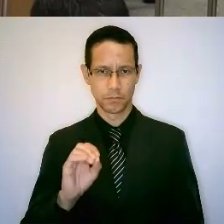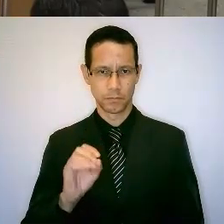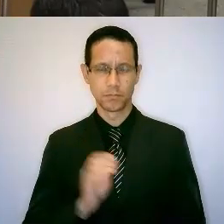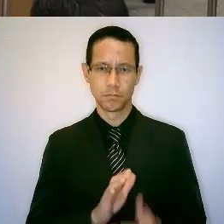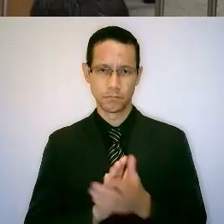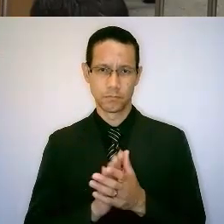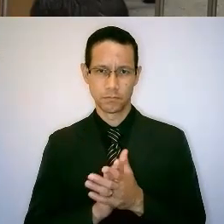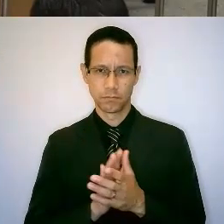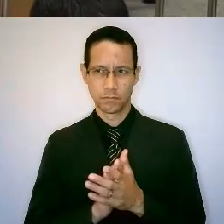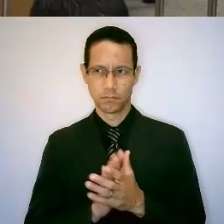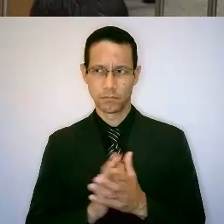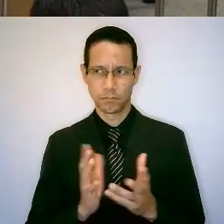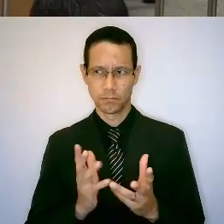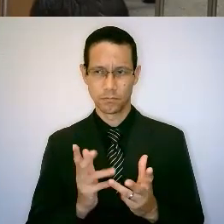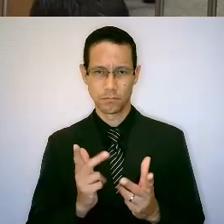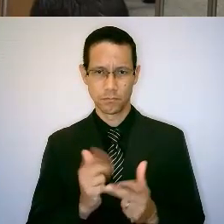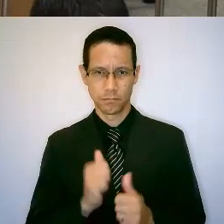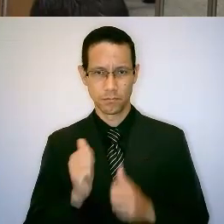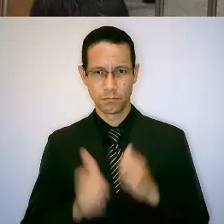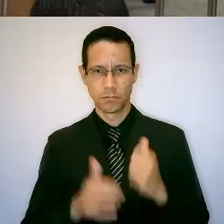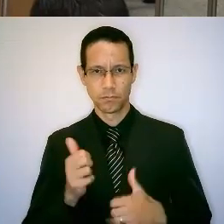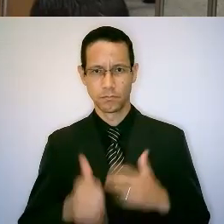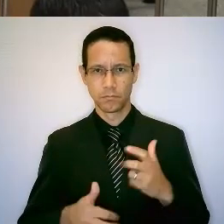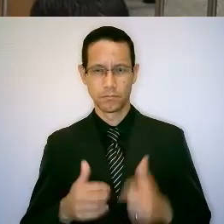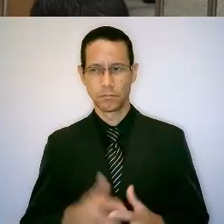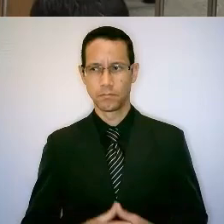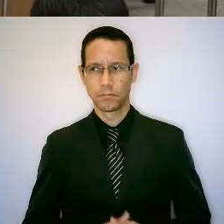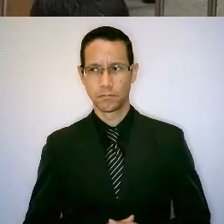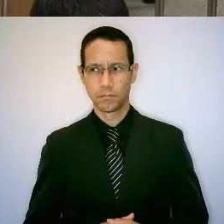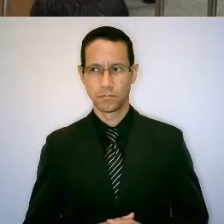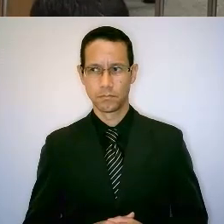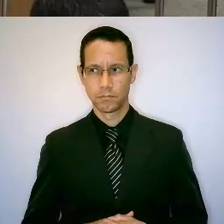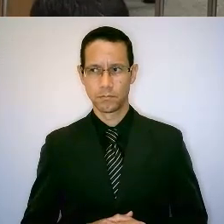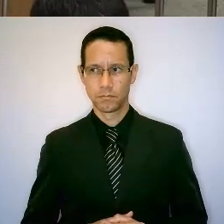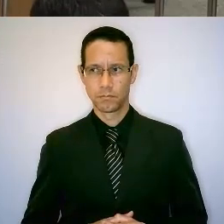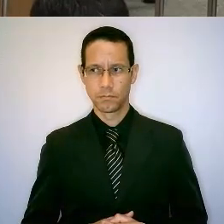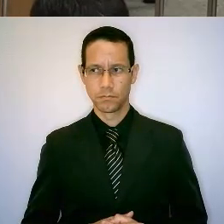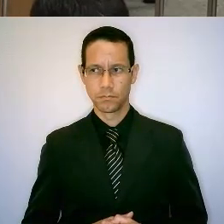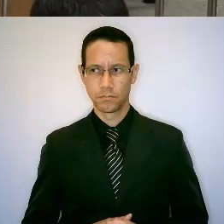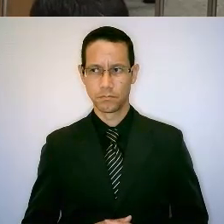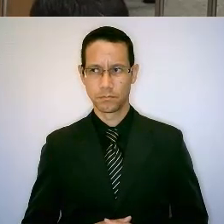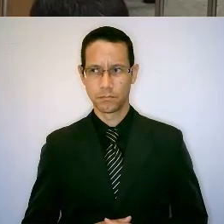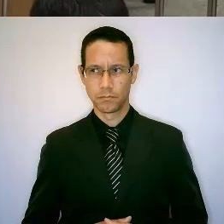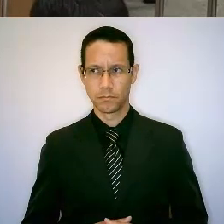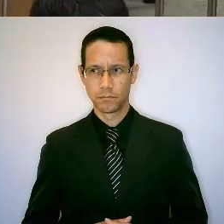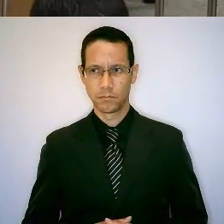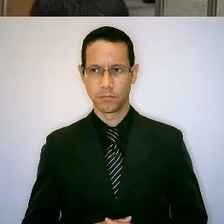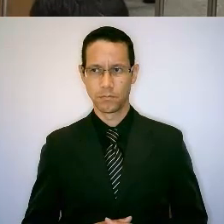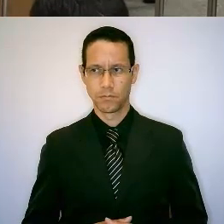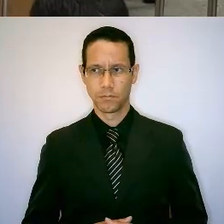e defesa oral e que eu iniciei meu voto já